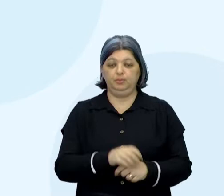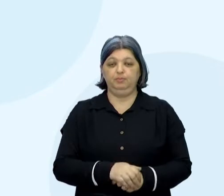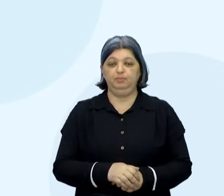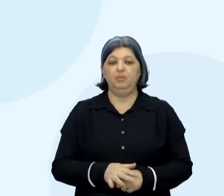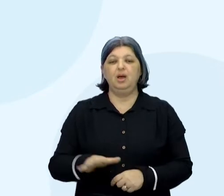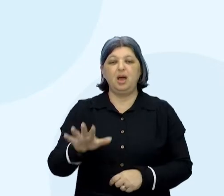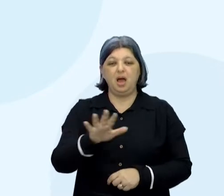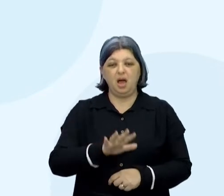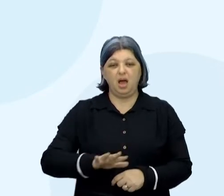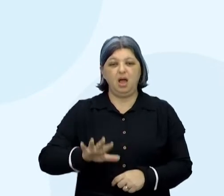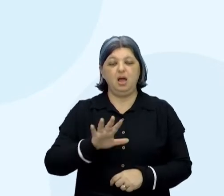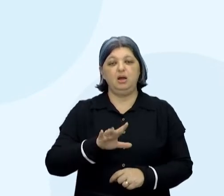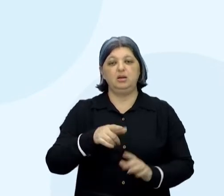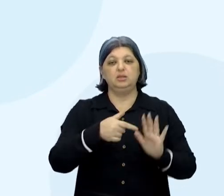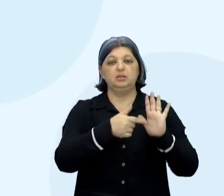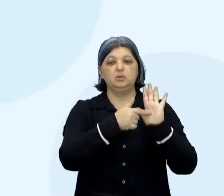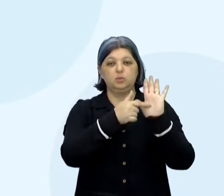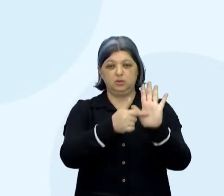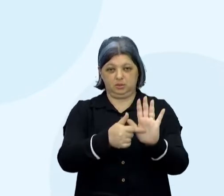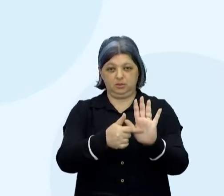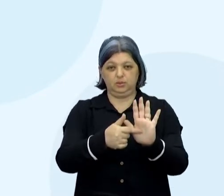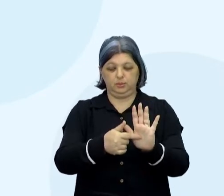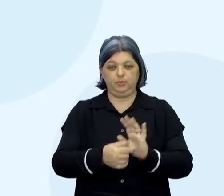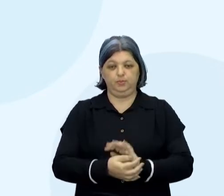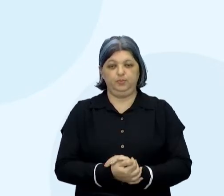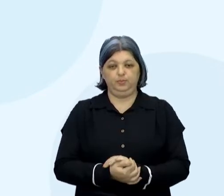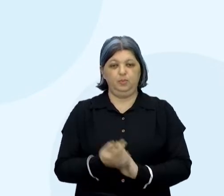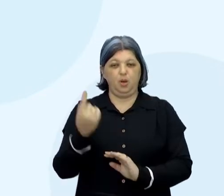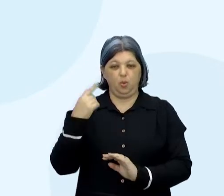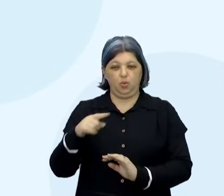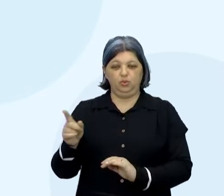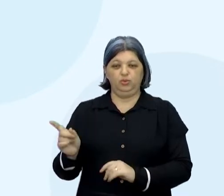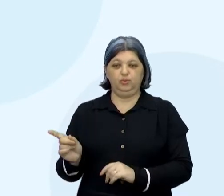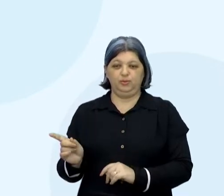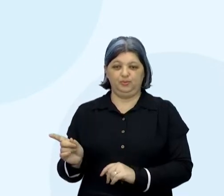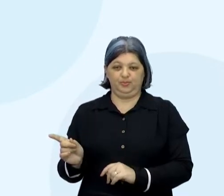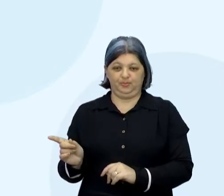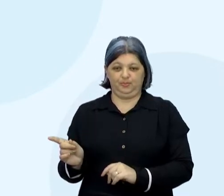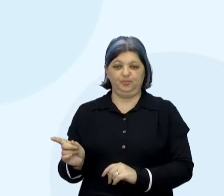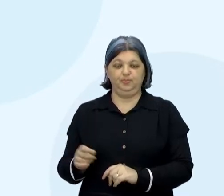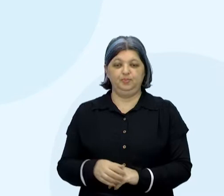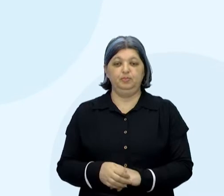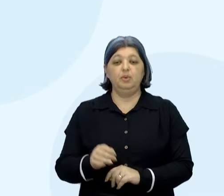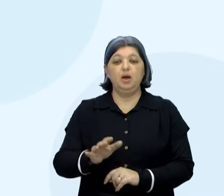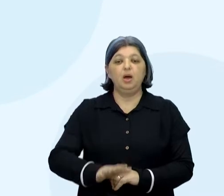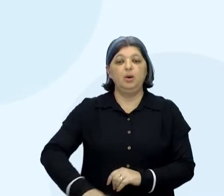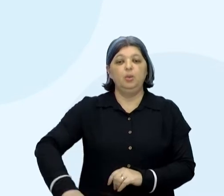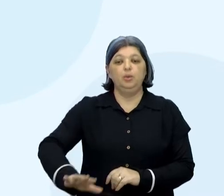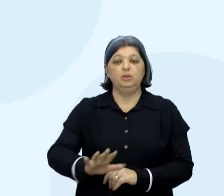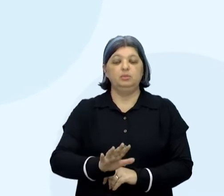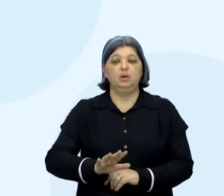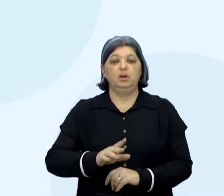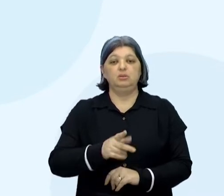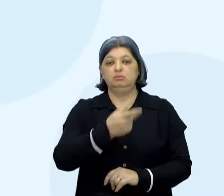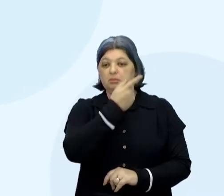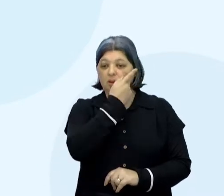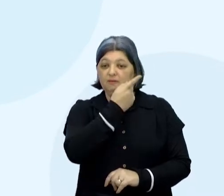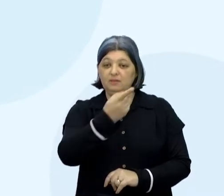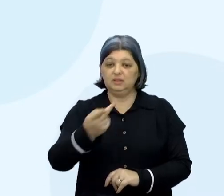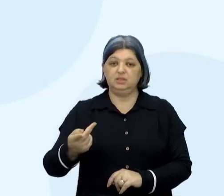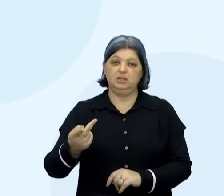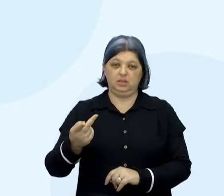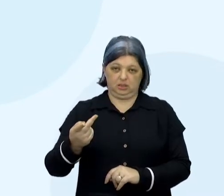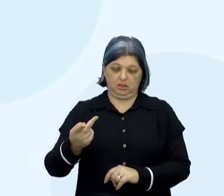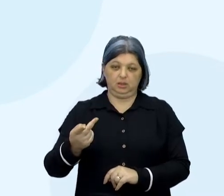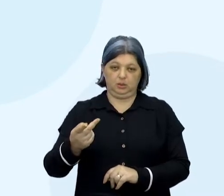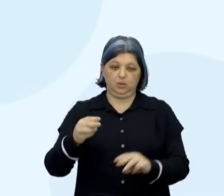de exposição, que é o nosso último item ali da tela, que é o espaço onde a gente visita o museu. Então, quando